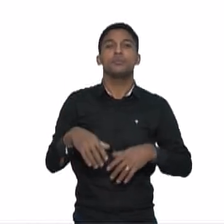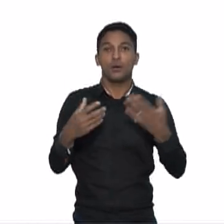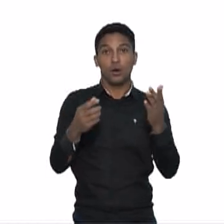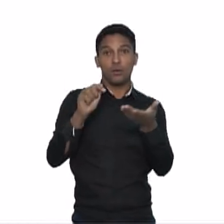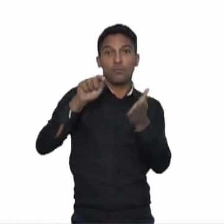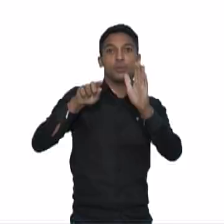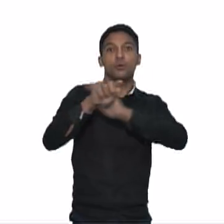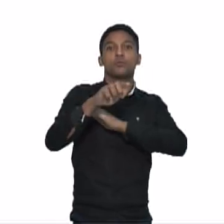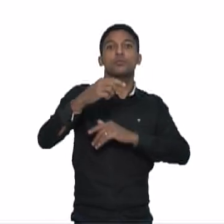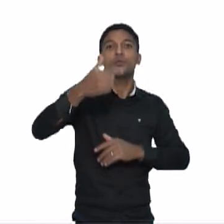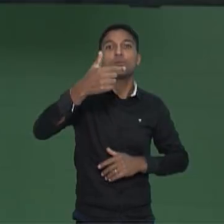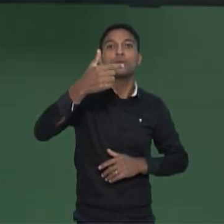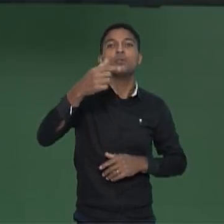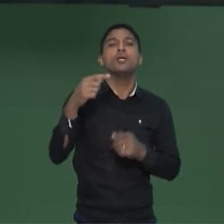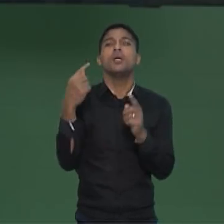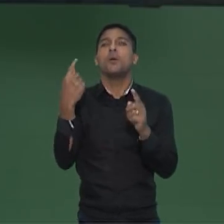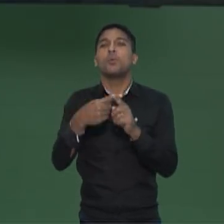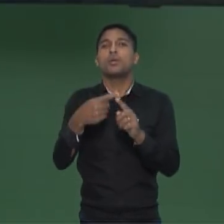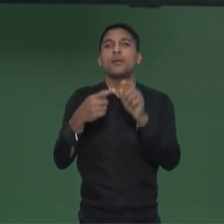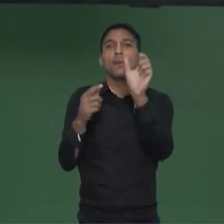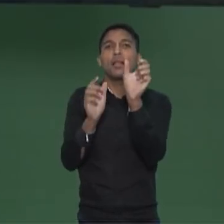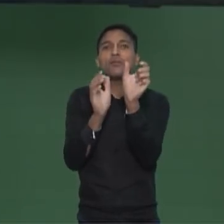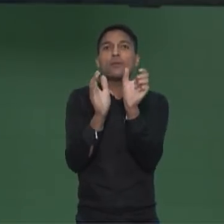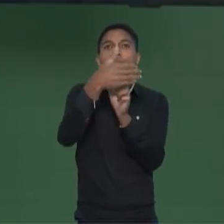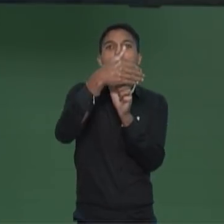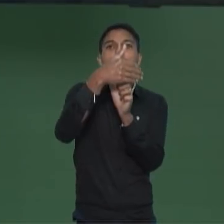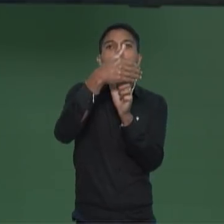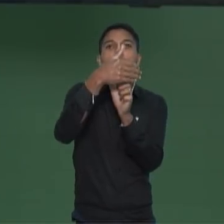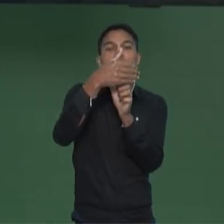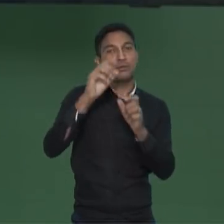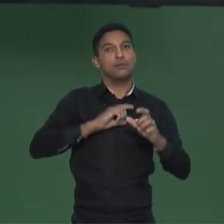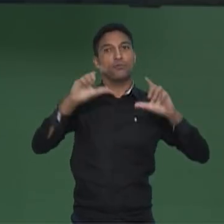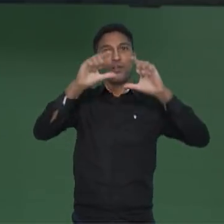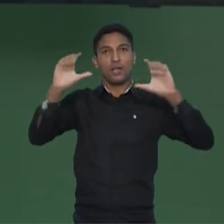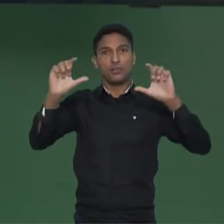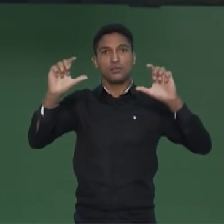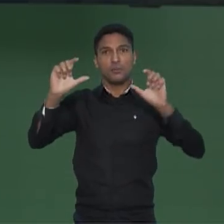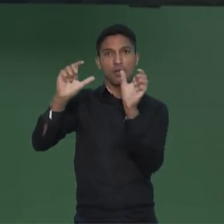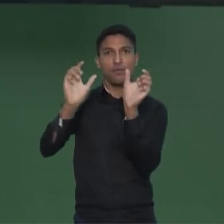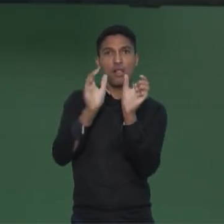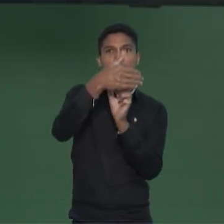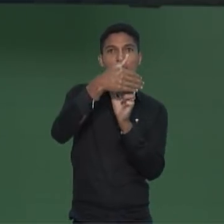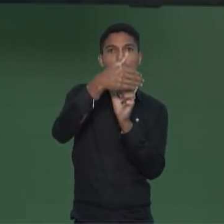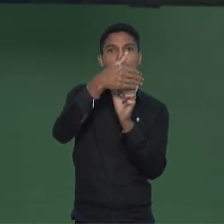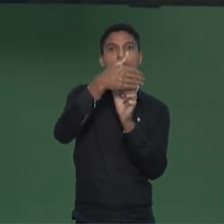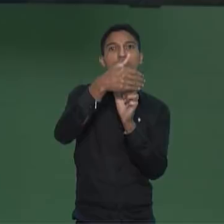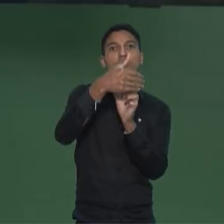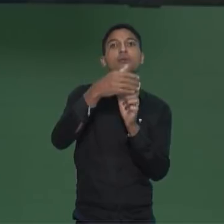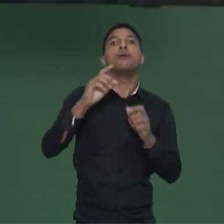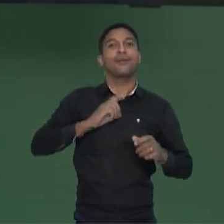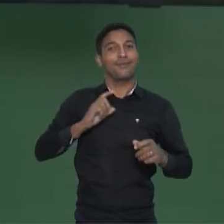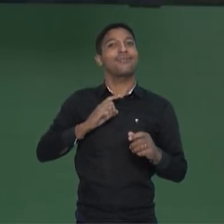suprimida? Há um motivo, foi intencional do criador desse cartaz